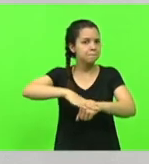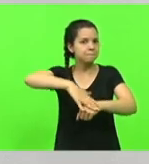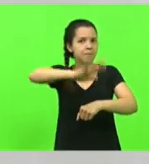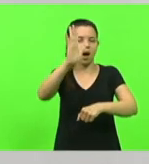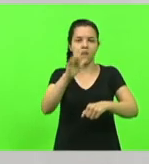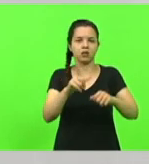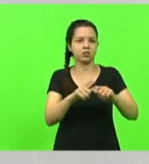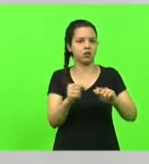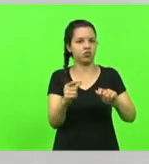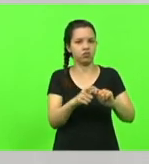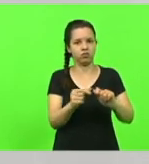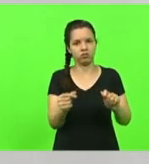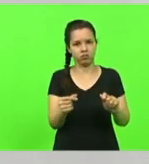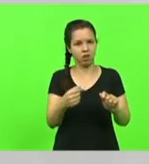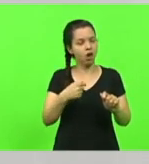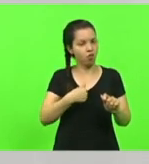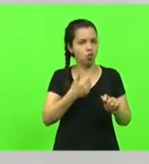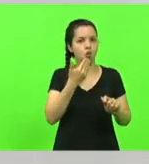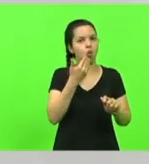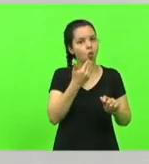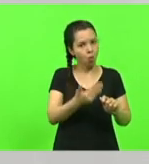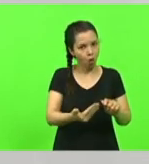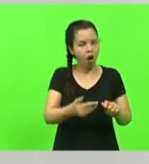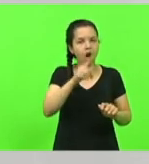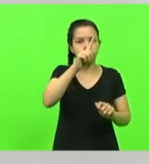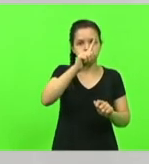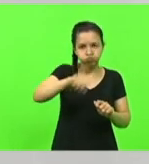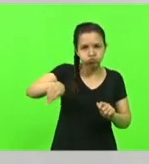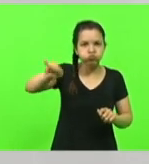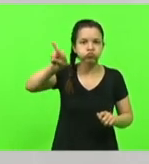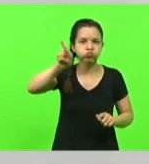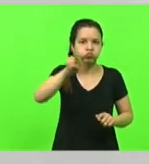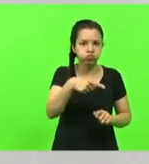a exclusão do artigo 97,